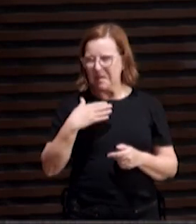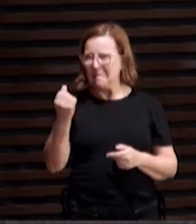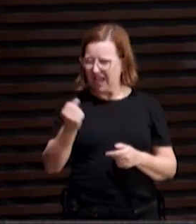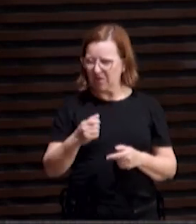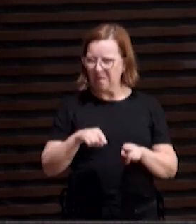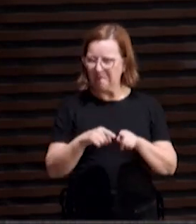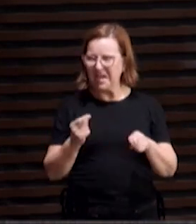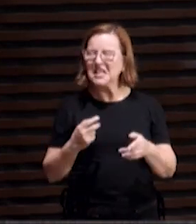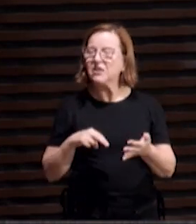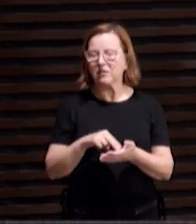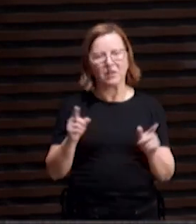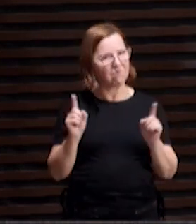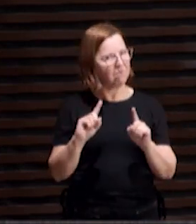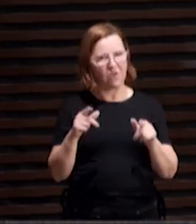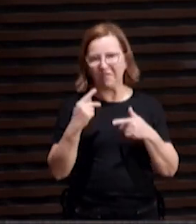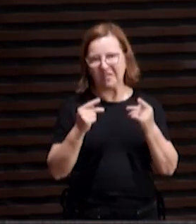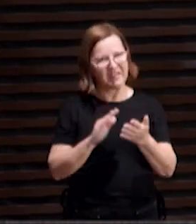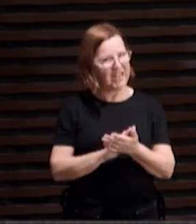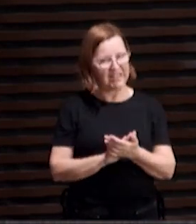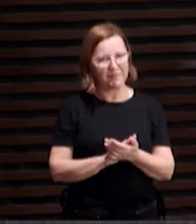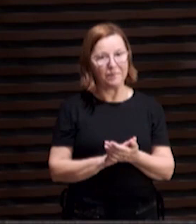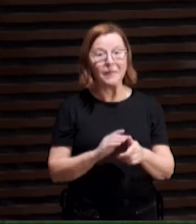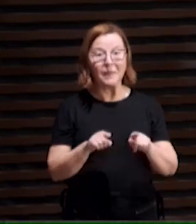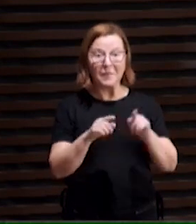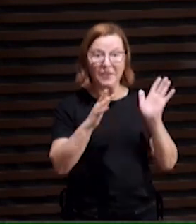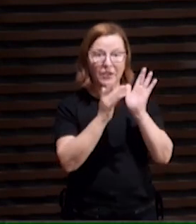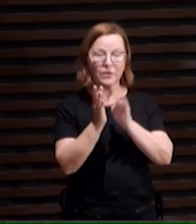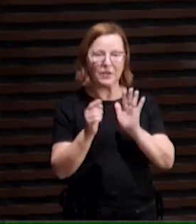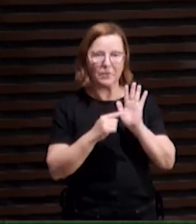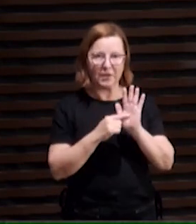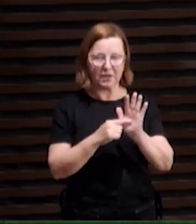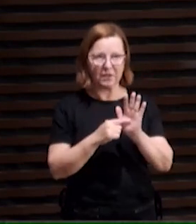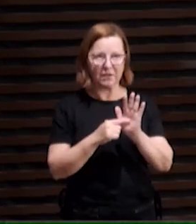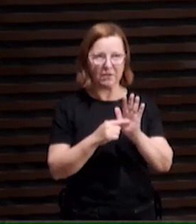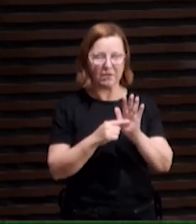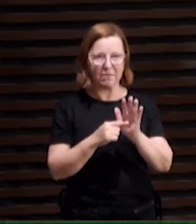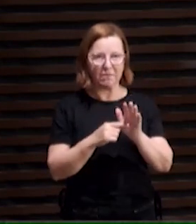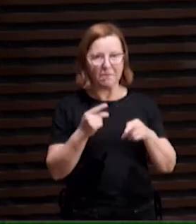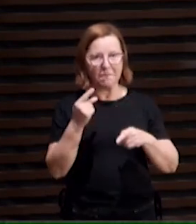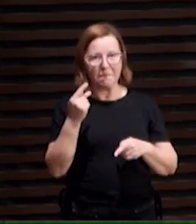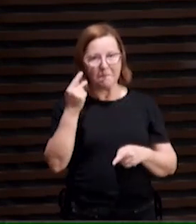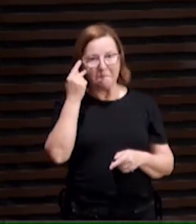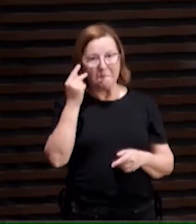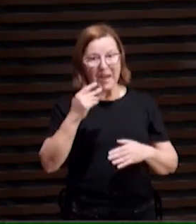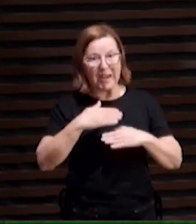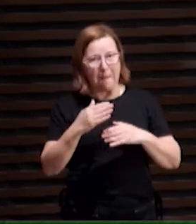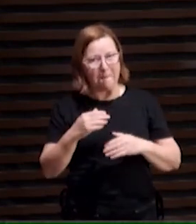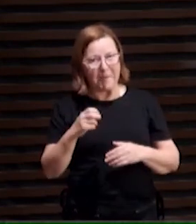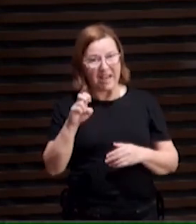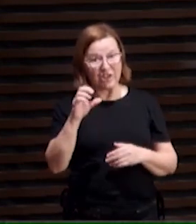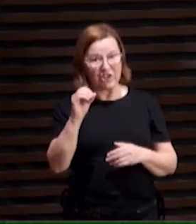Ele não apareceu para o mundo. Mas ele apareceu de uma só vez para mais de 500 irmãos.